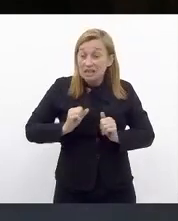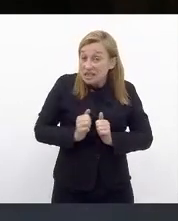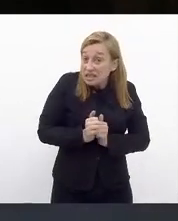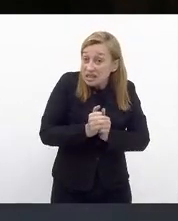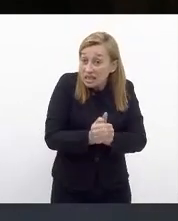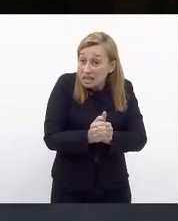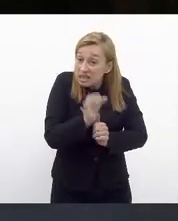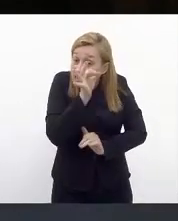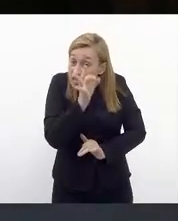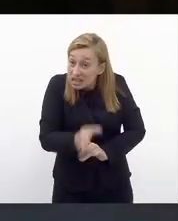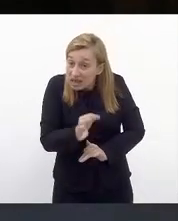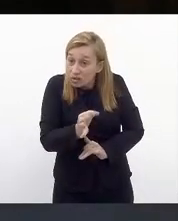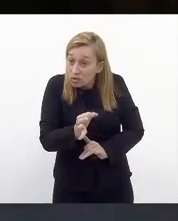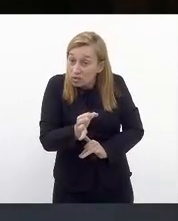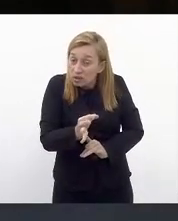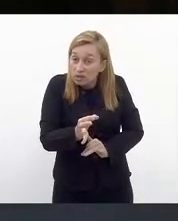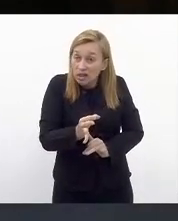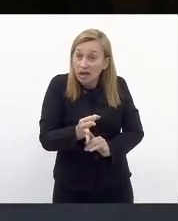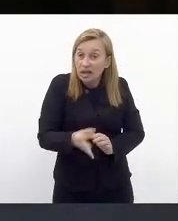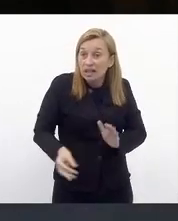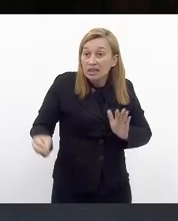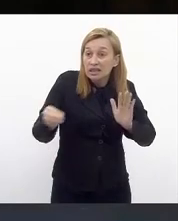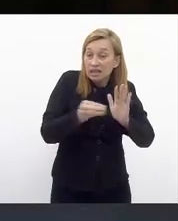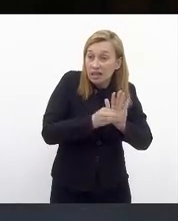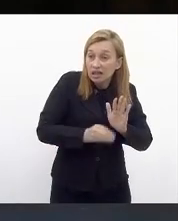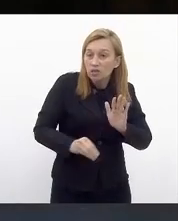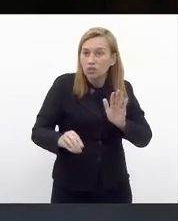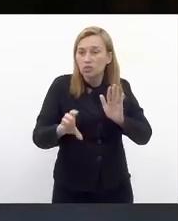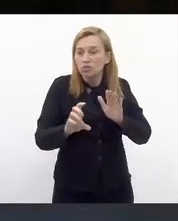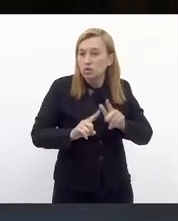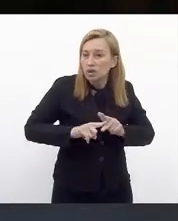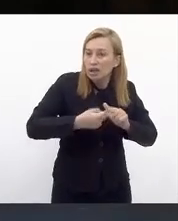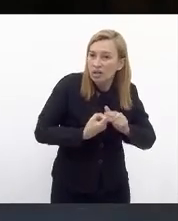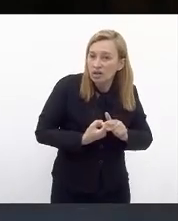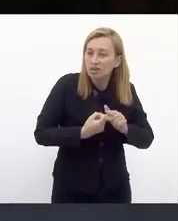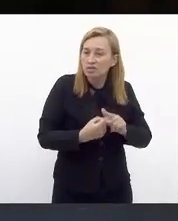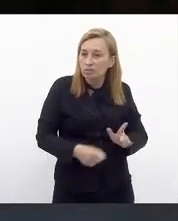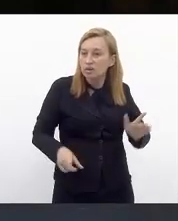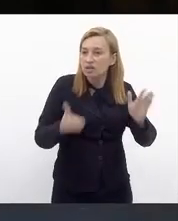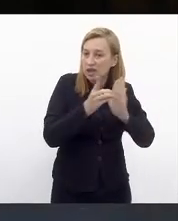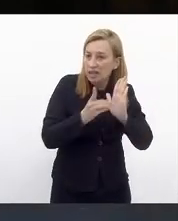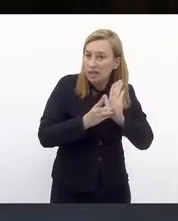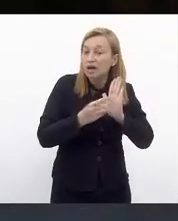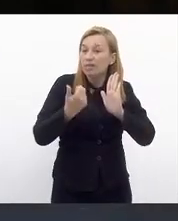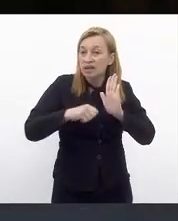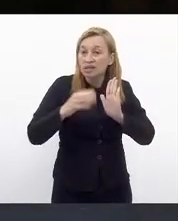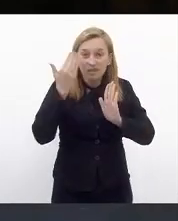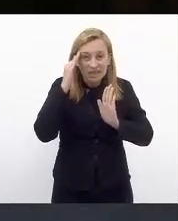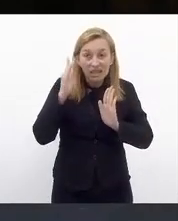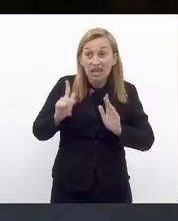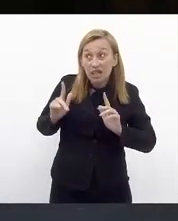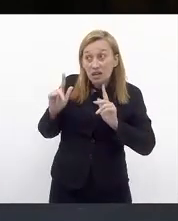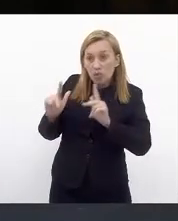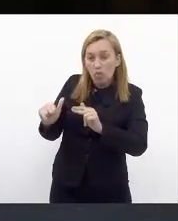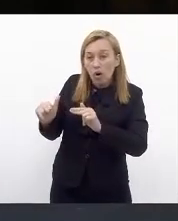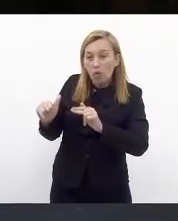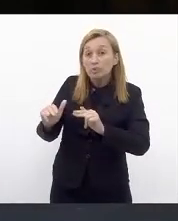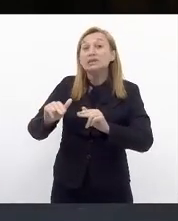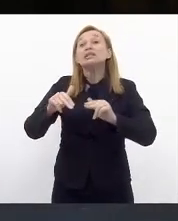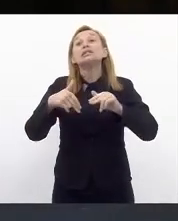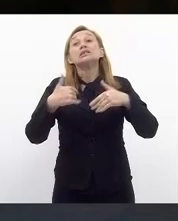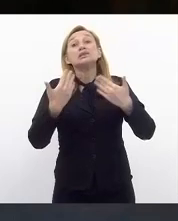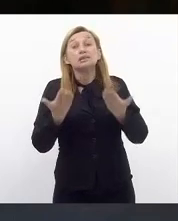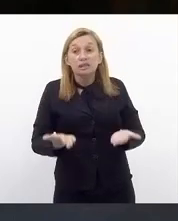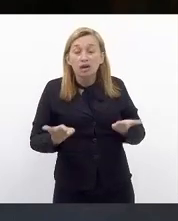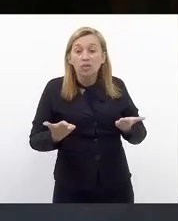segue literalmente o que está previsto no regime regulamentado por esse decreto a gente teria que entender dessa forma e aí